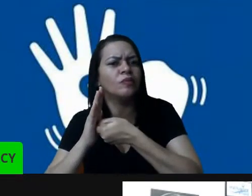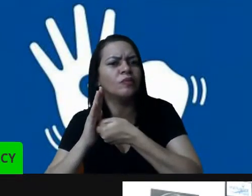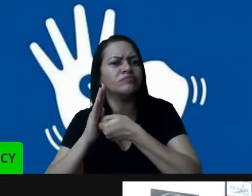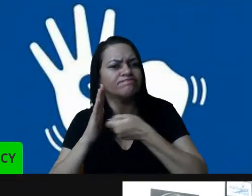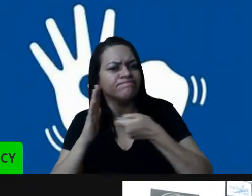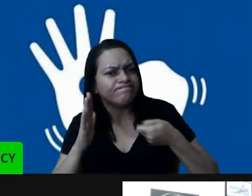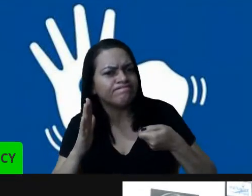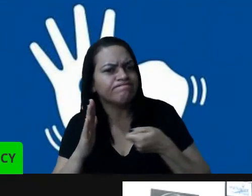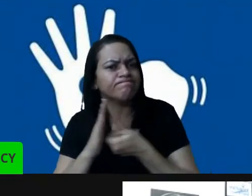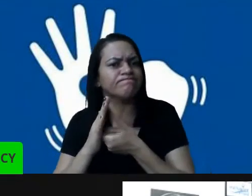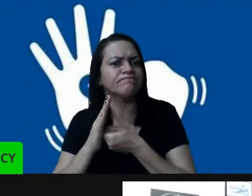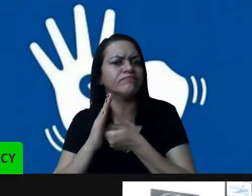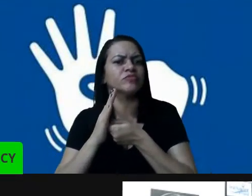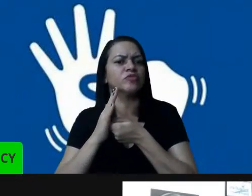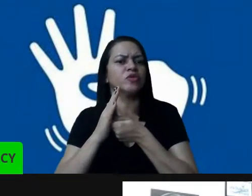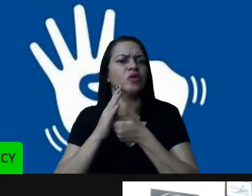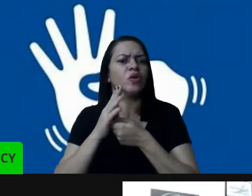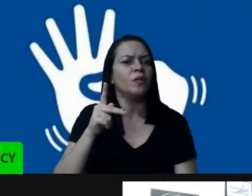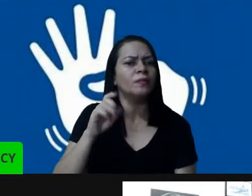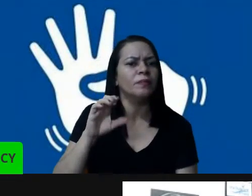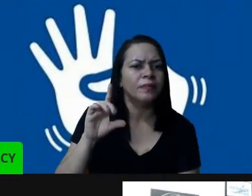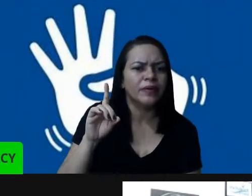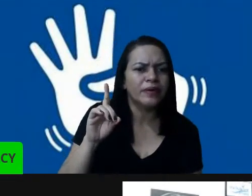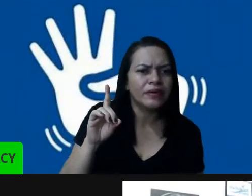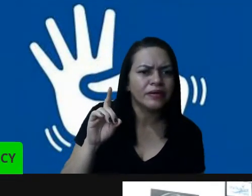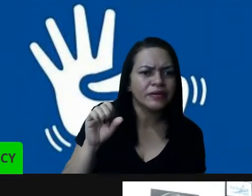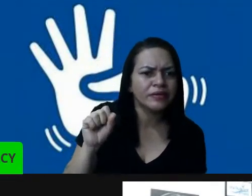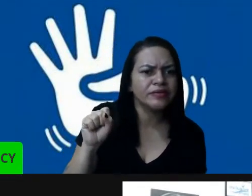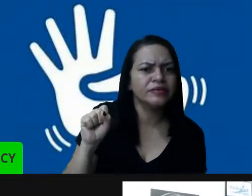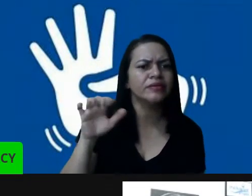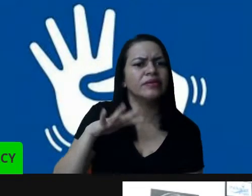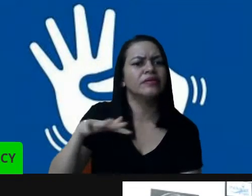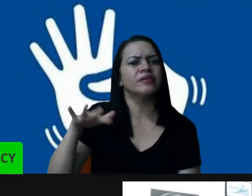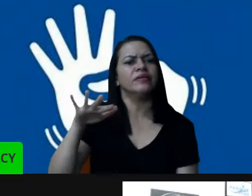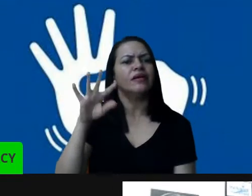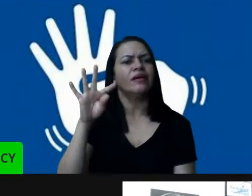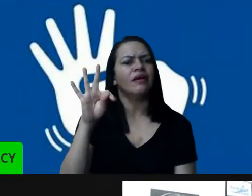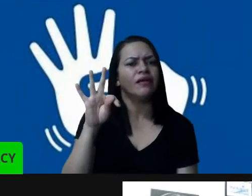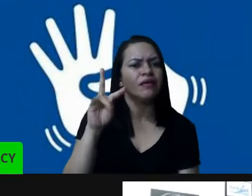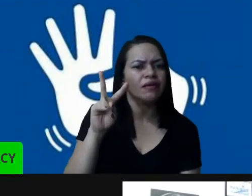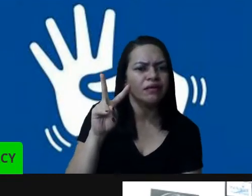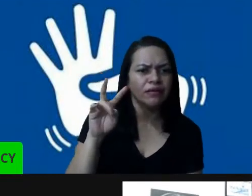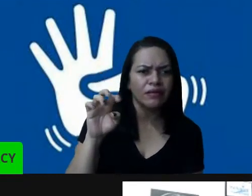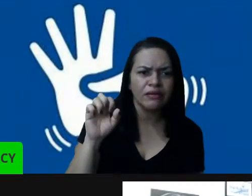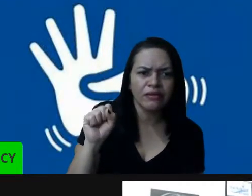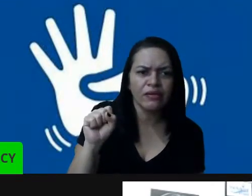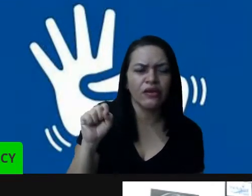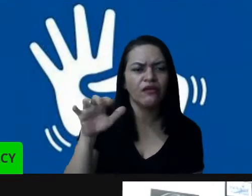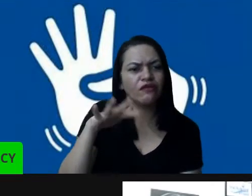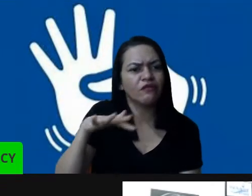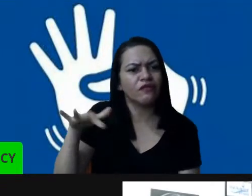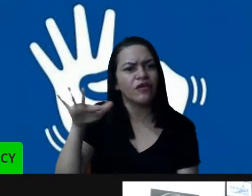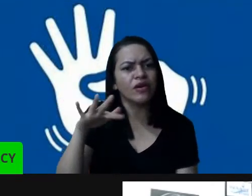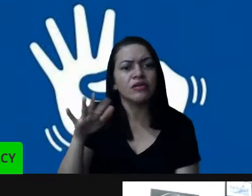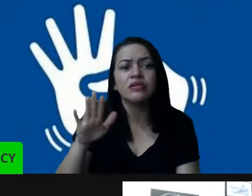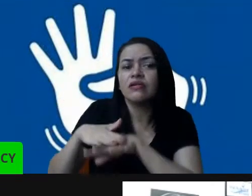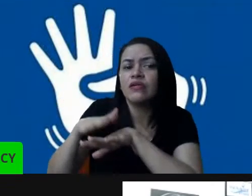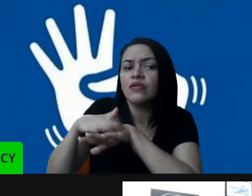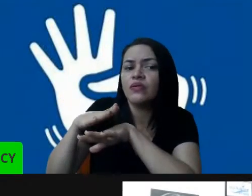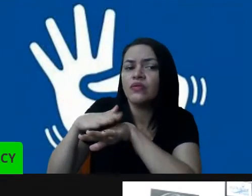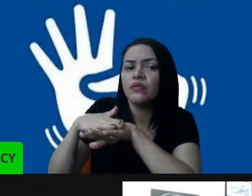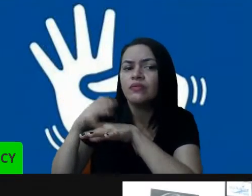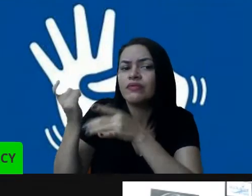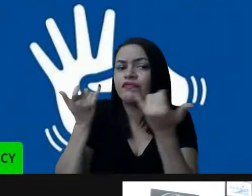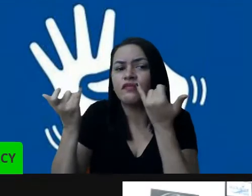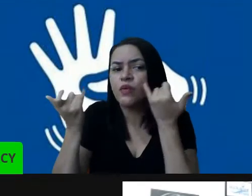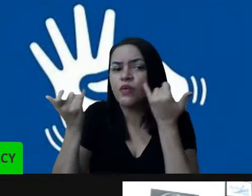das TVs, das emissoras, essas informações de